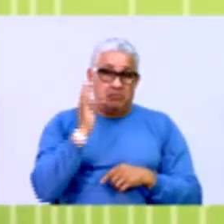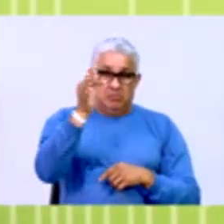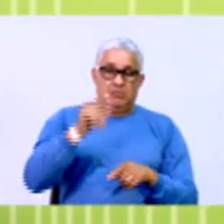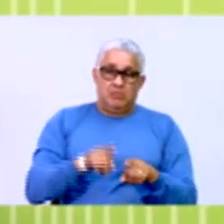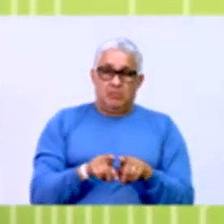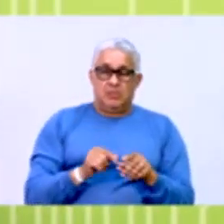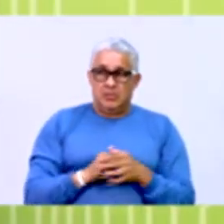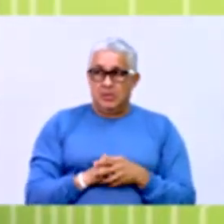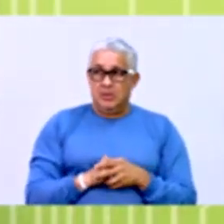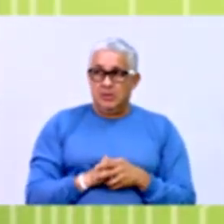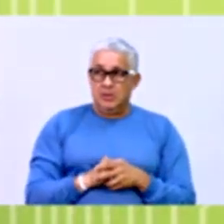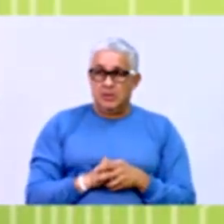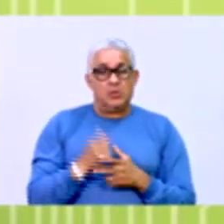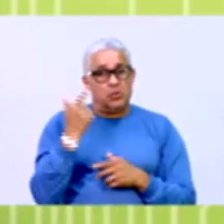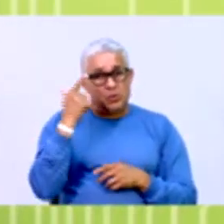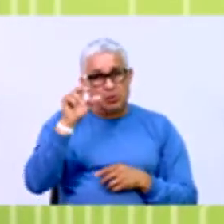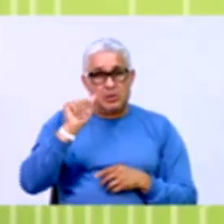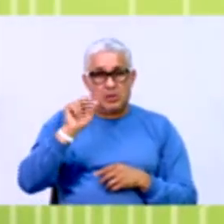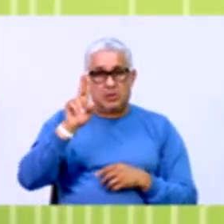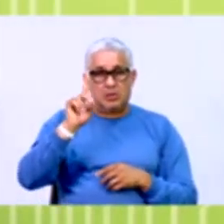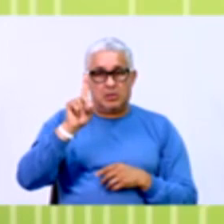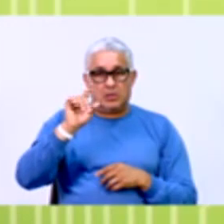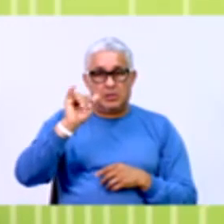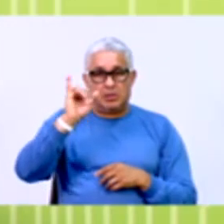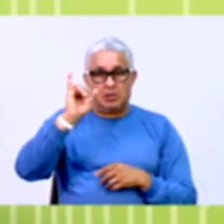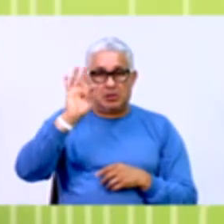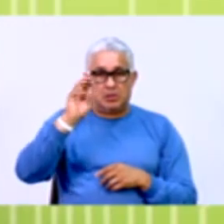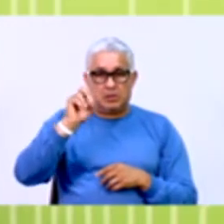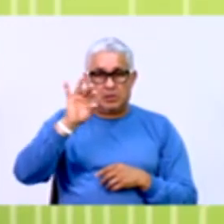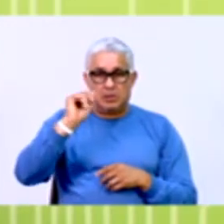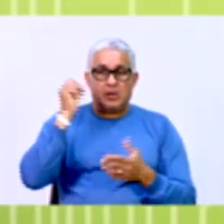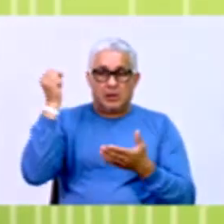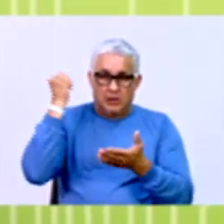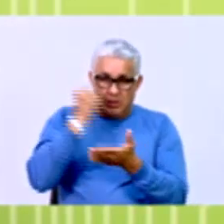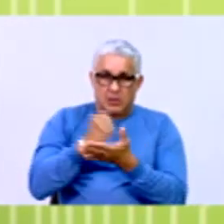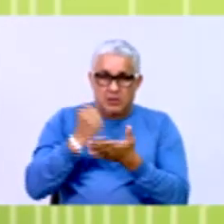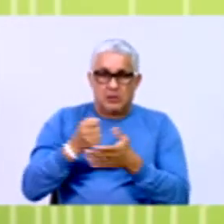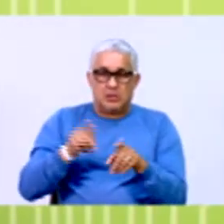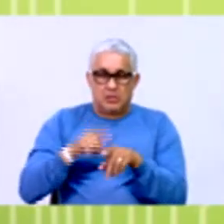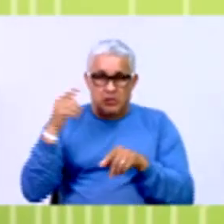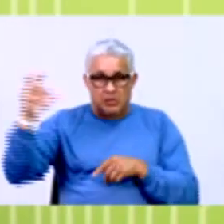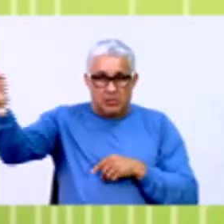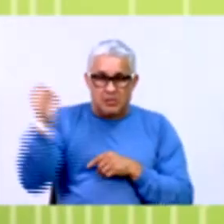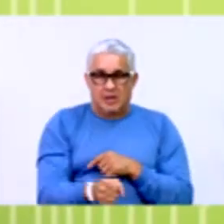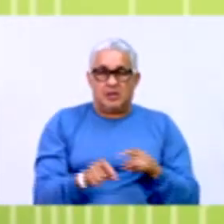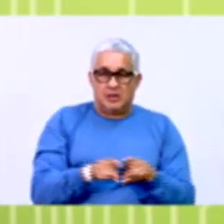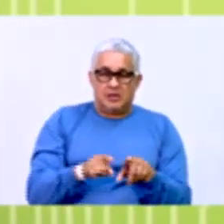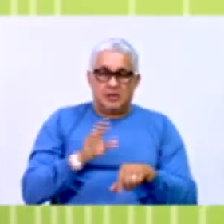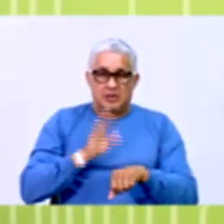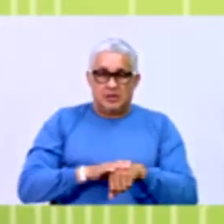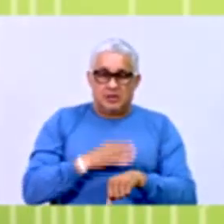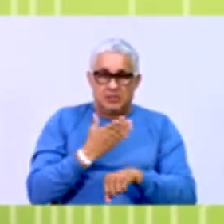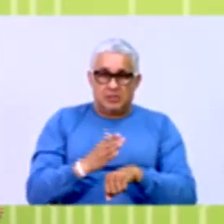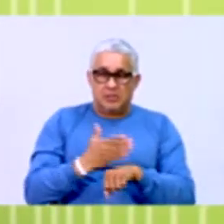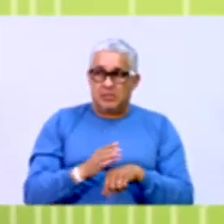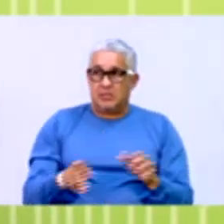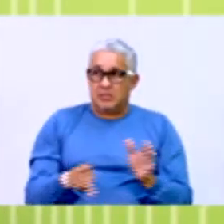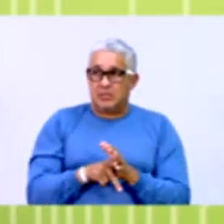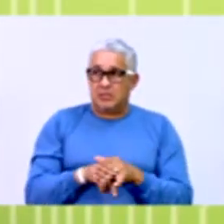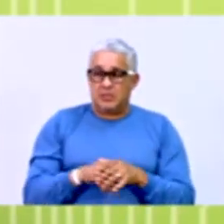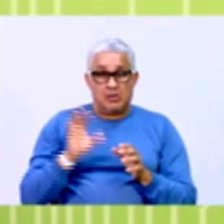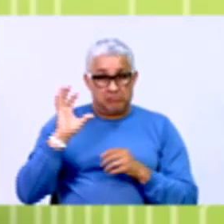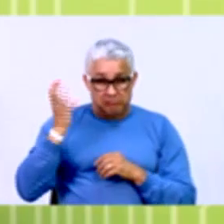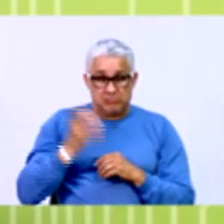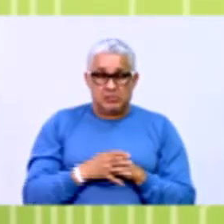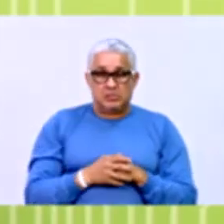futuramente, até uma outra auditoria ela seja contratada, que também não seria uma prática, que é uma prática que